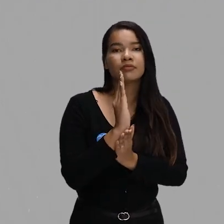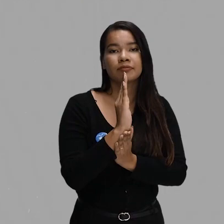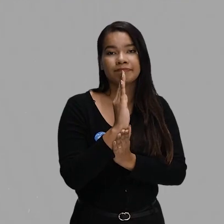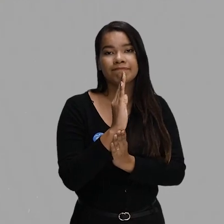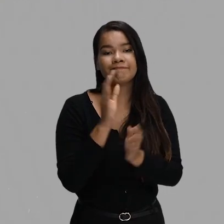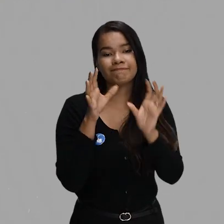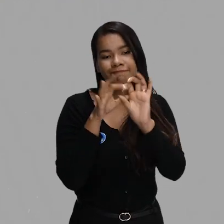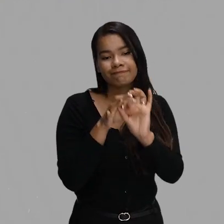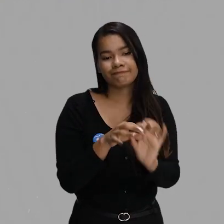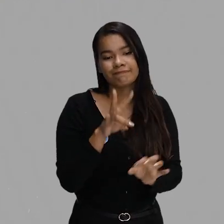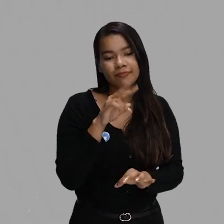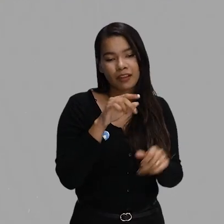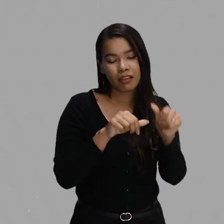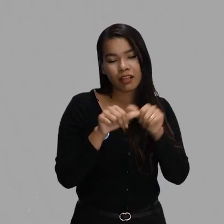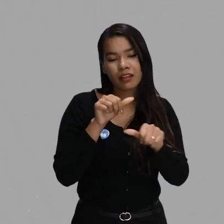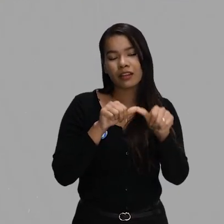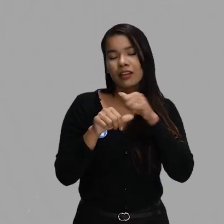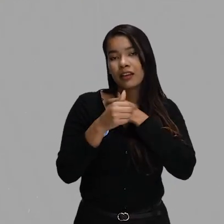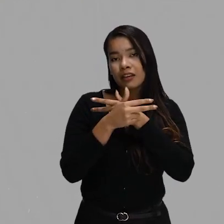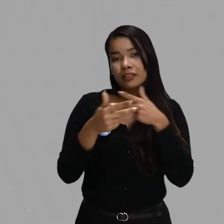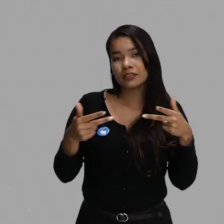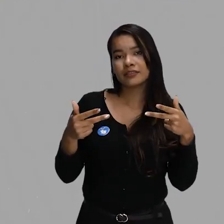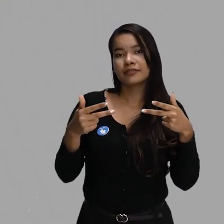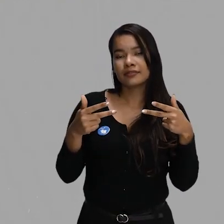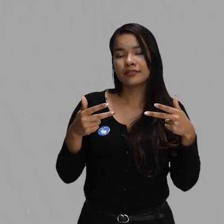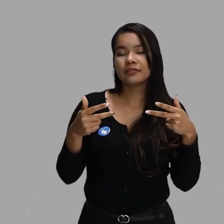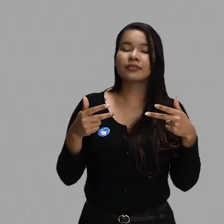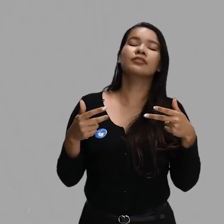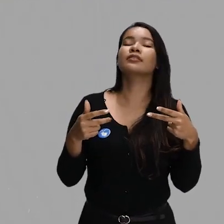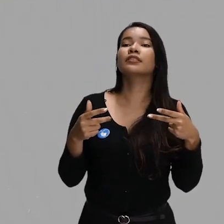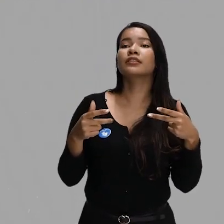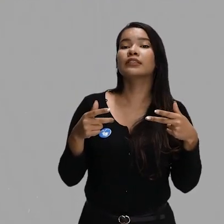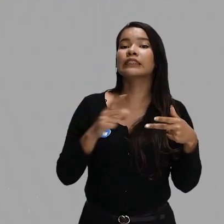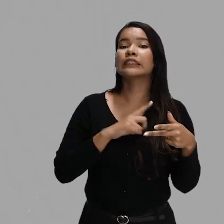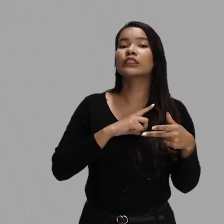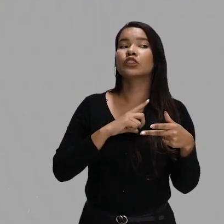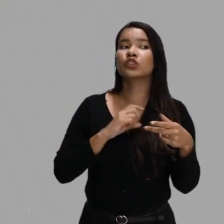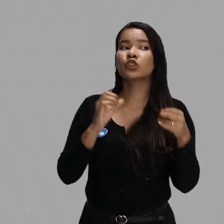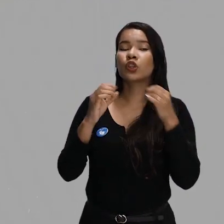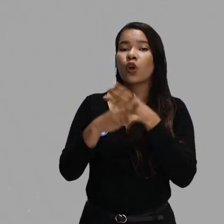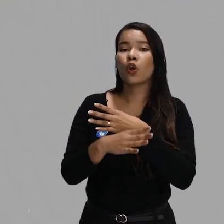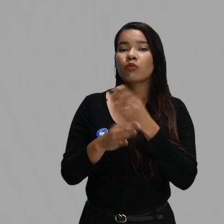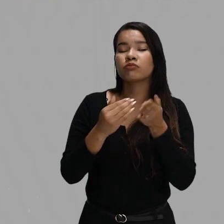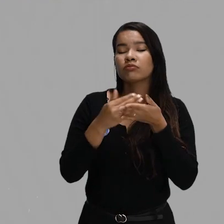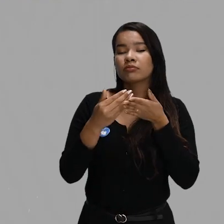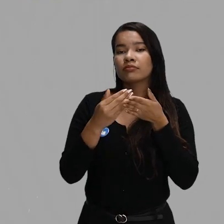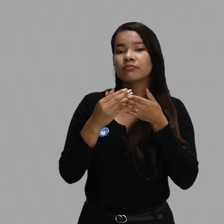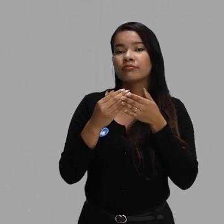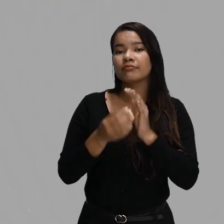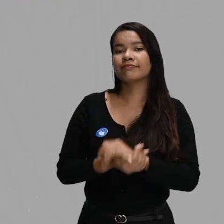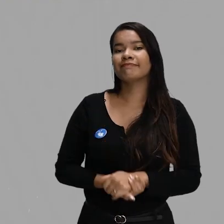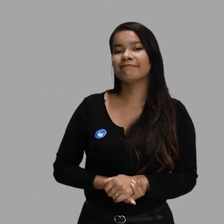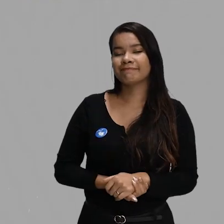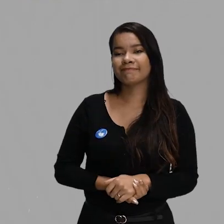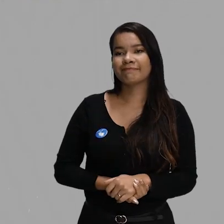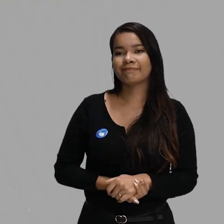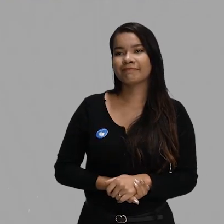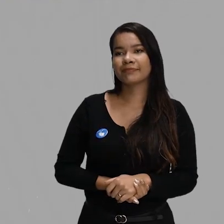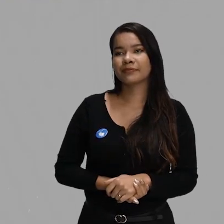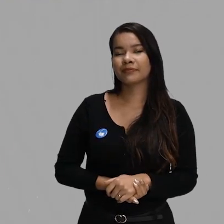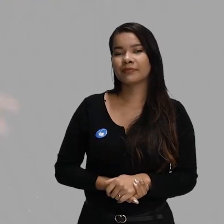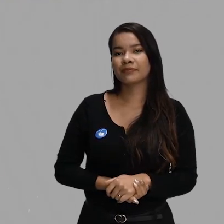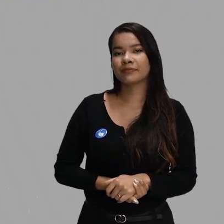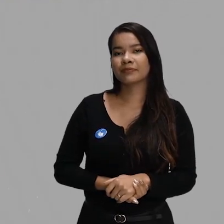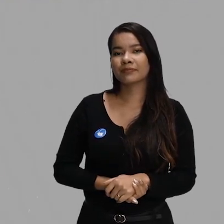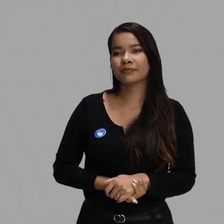se redesenhando e as coisas vão assumindo novas formas. E os pontos de vista vão mudando de acordo com